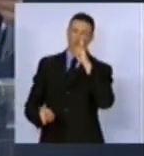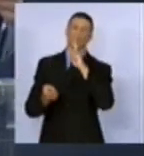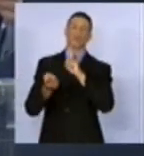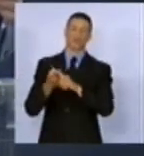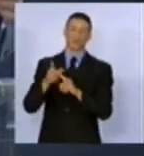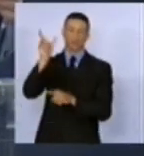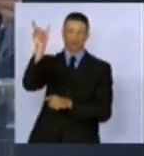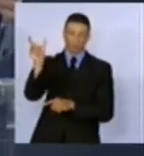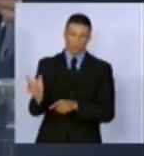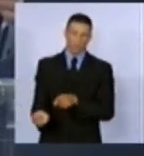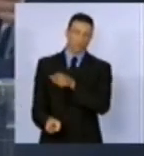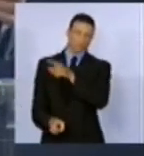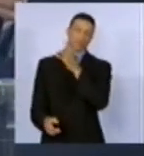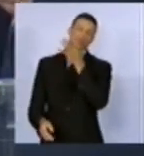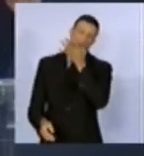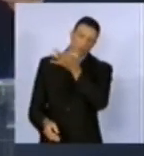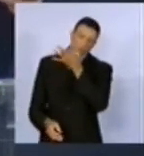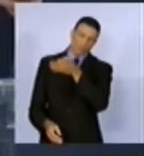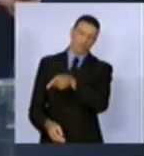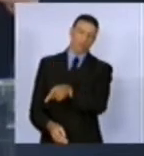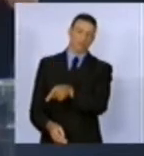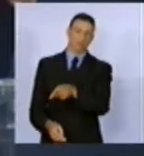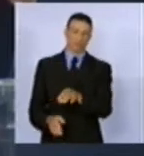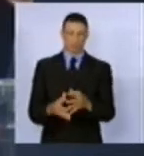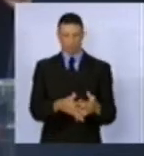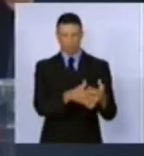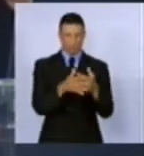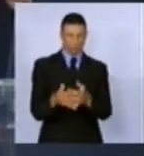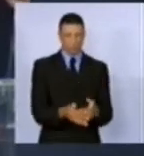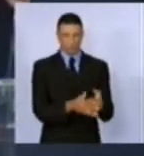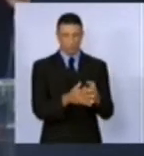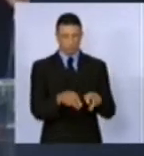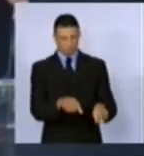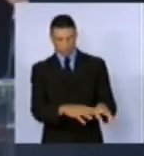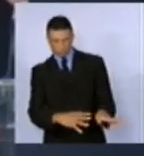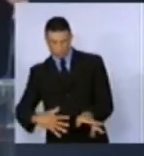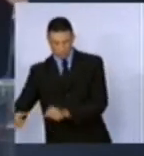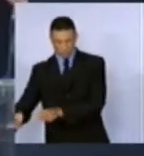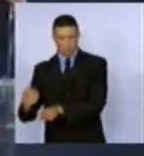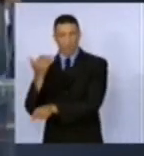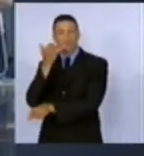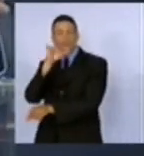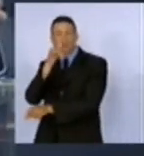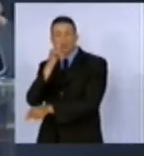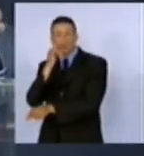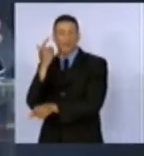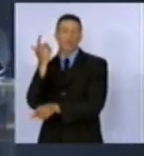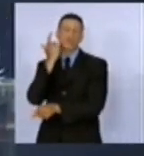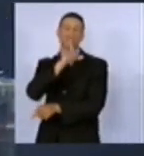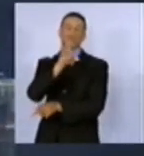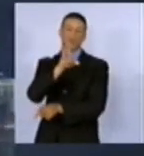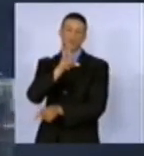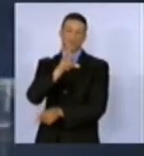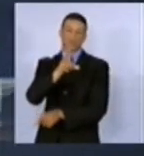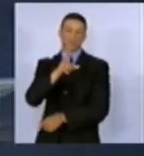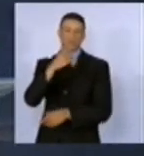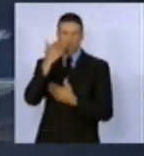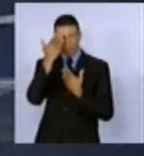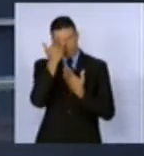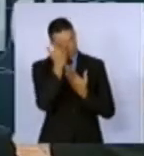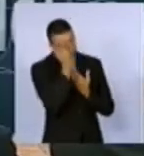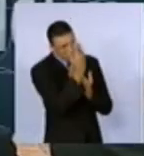completamente o melhor é usar isso para gerar energia térmica e elétrica Muito obrigado a